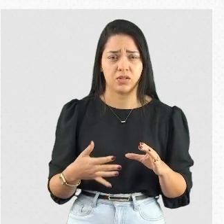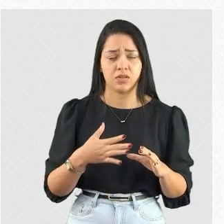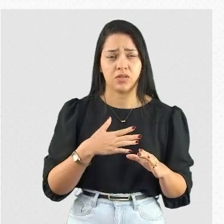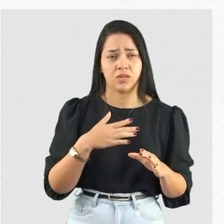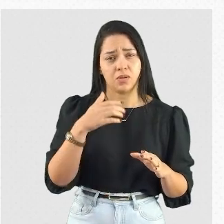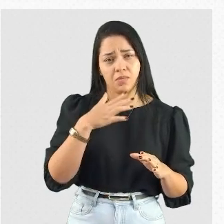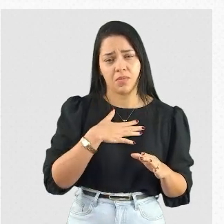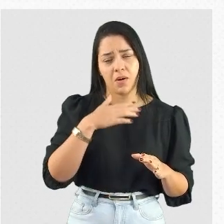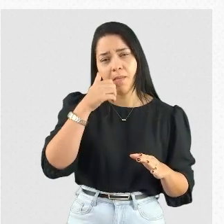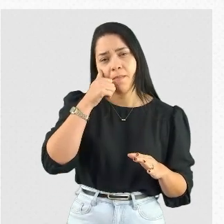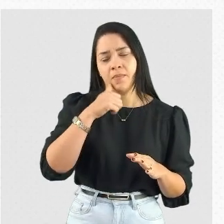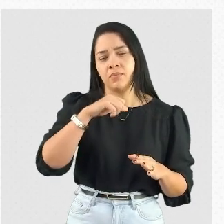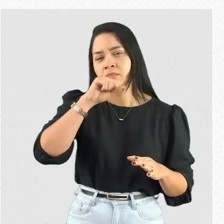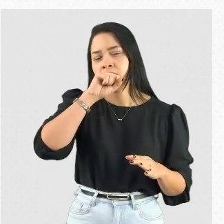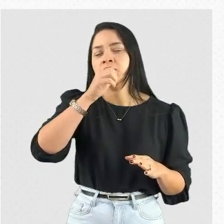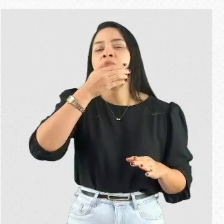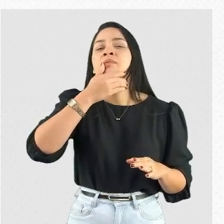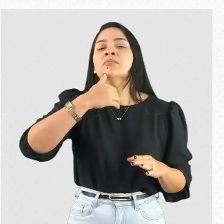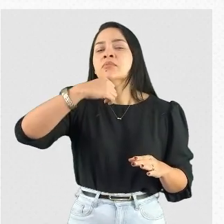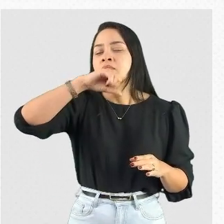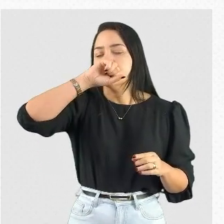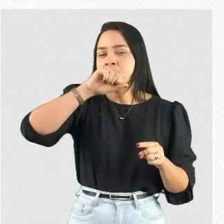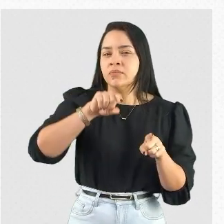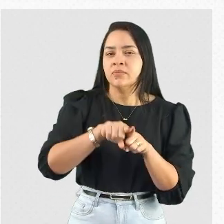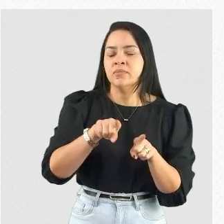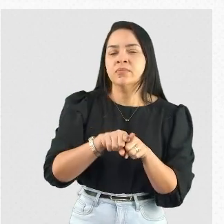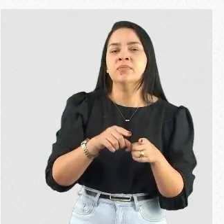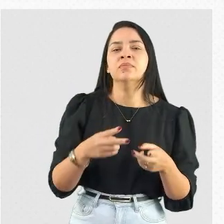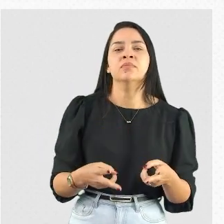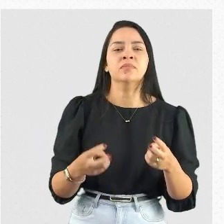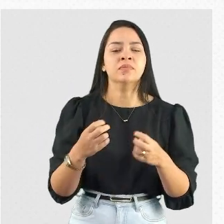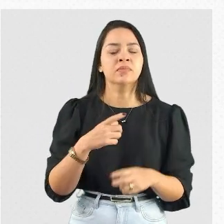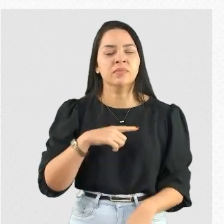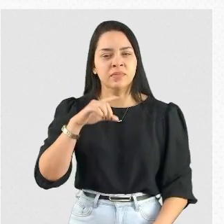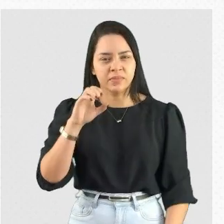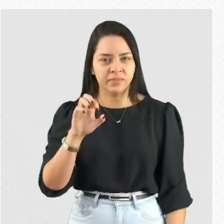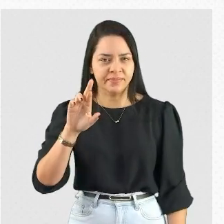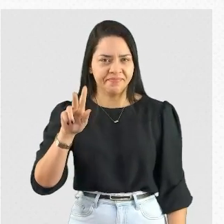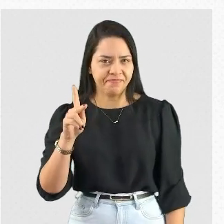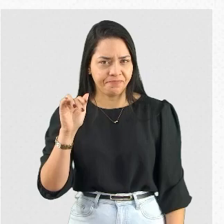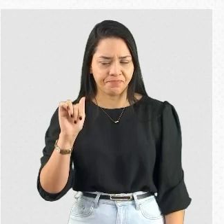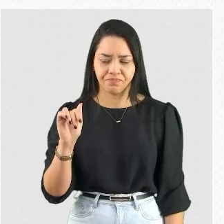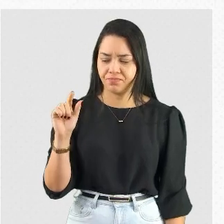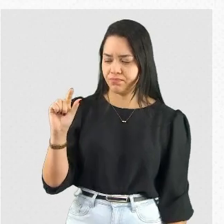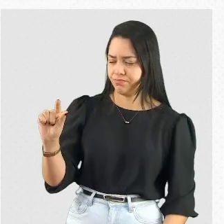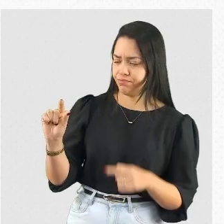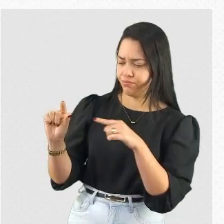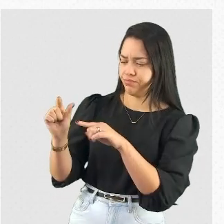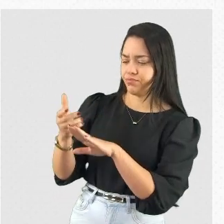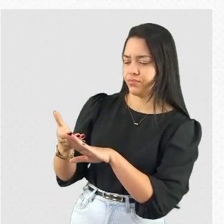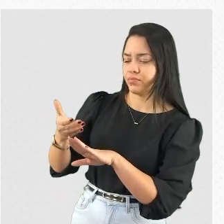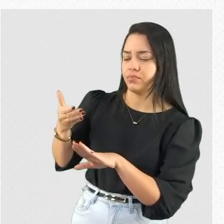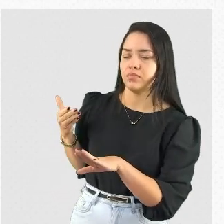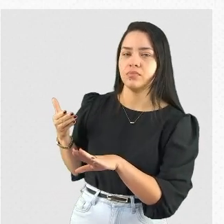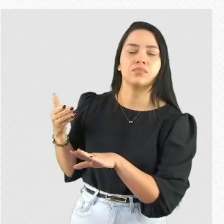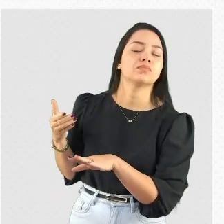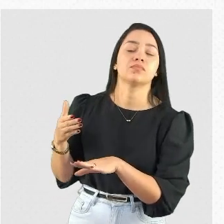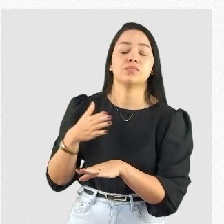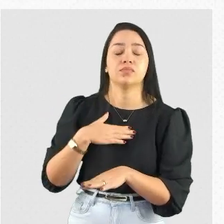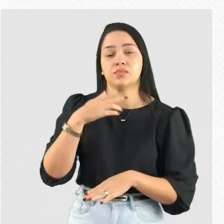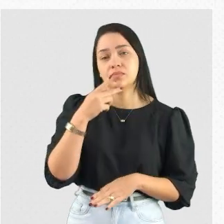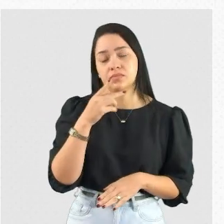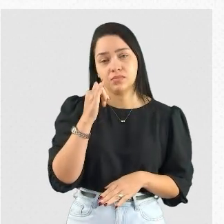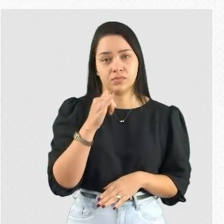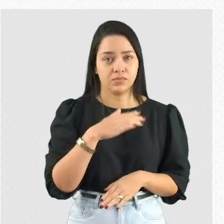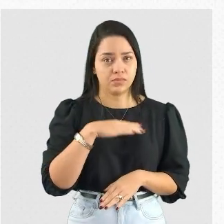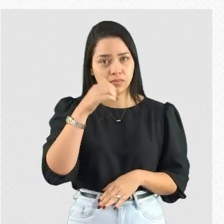genitores, né, do meu pai e da minha mãe, e Mendel observou isso através das ervilhas, tá? E se separavam na formação desses gametas do meu pai